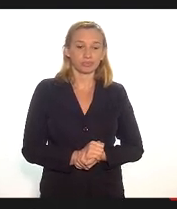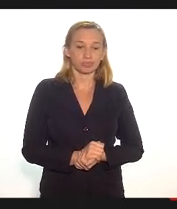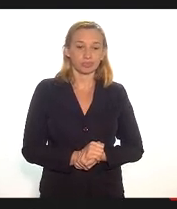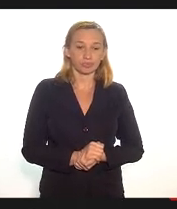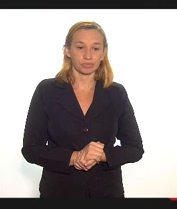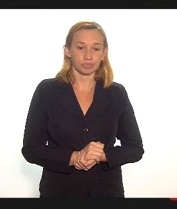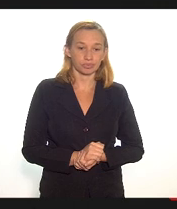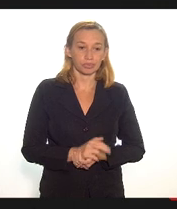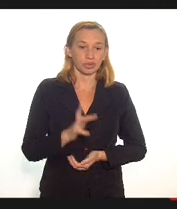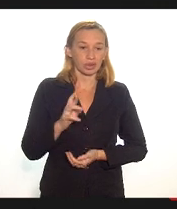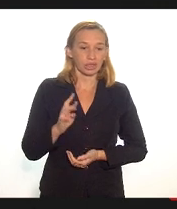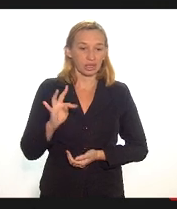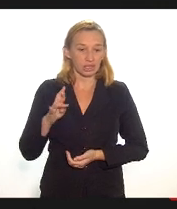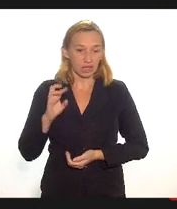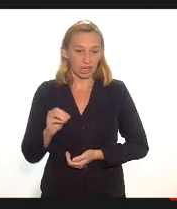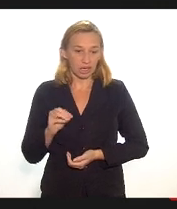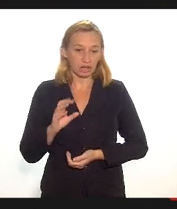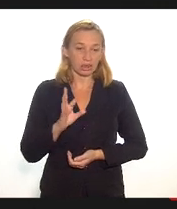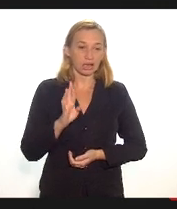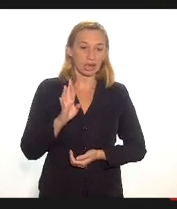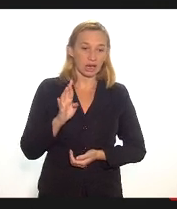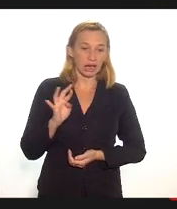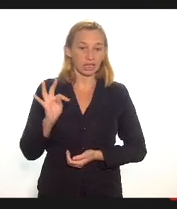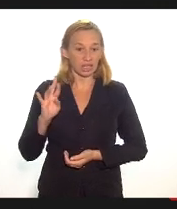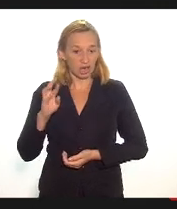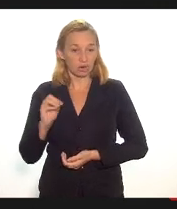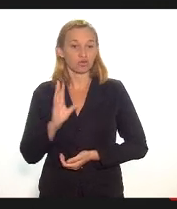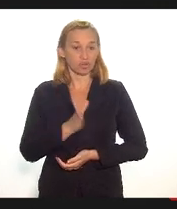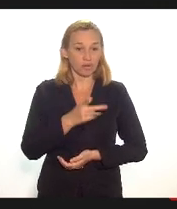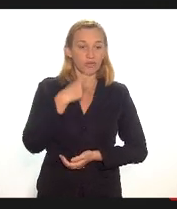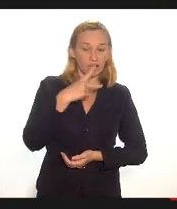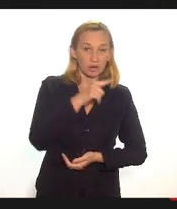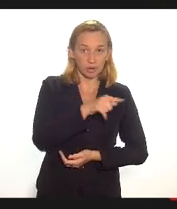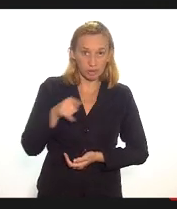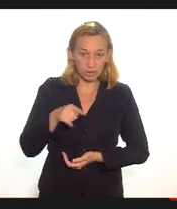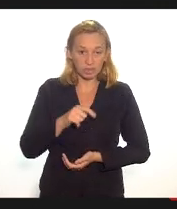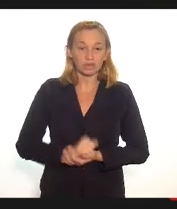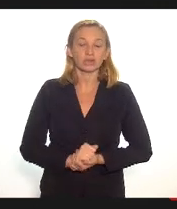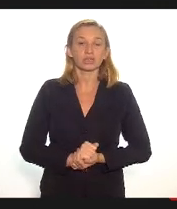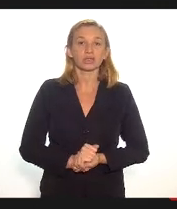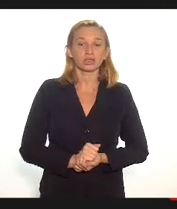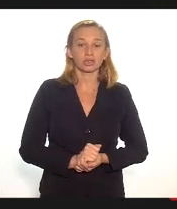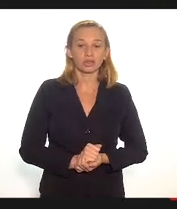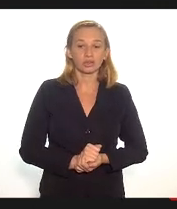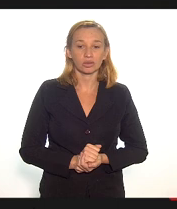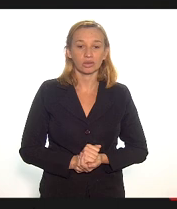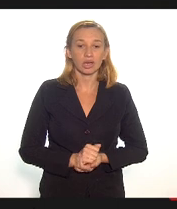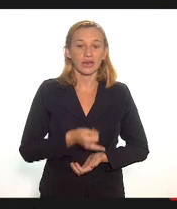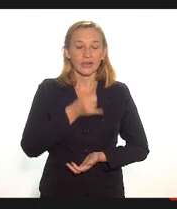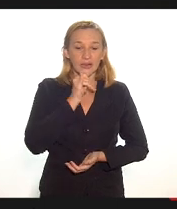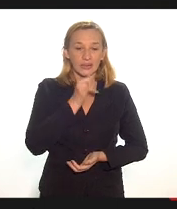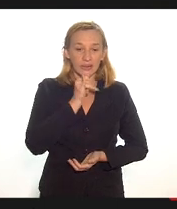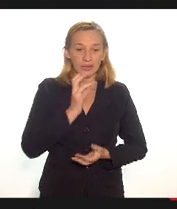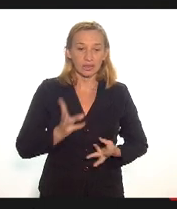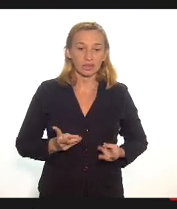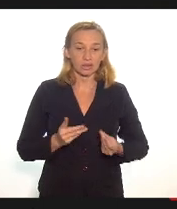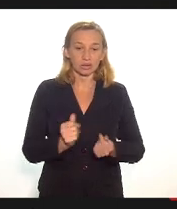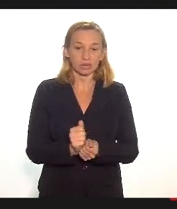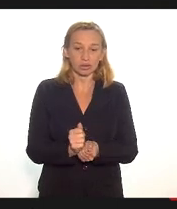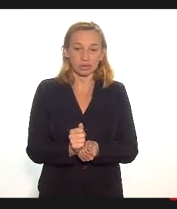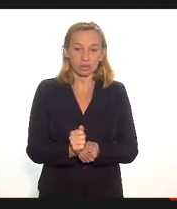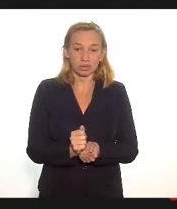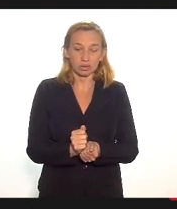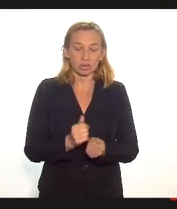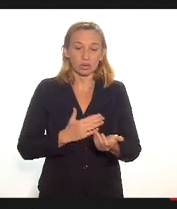Critérios de rateio. Então, já falei para vocês que o critério de rateio é por reserva no gasto exploratório a partir